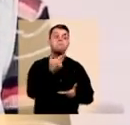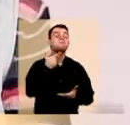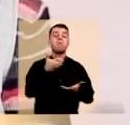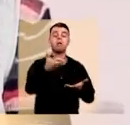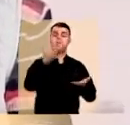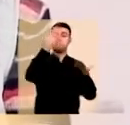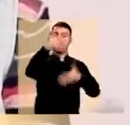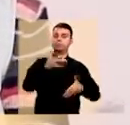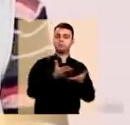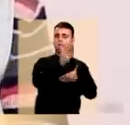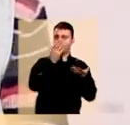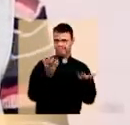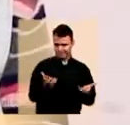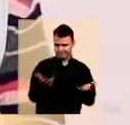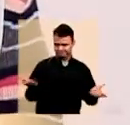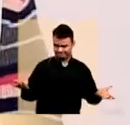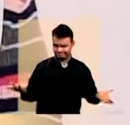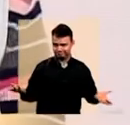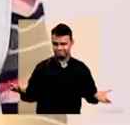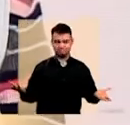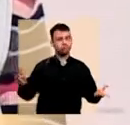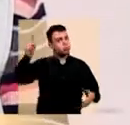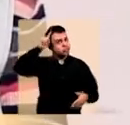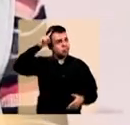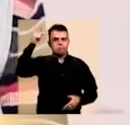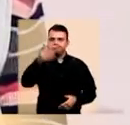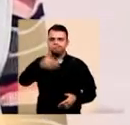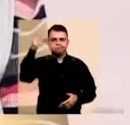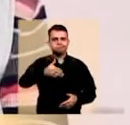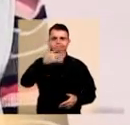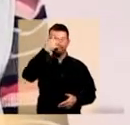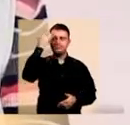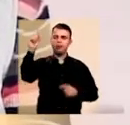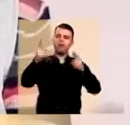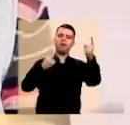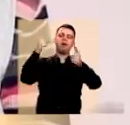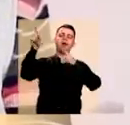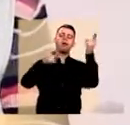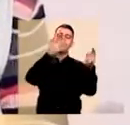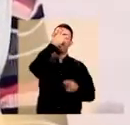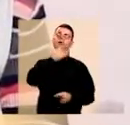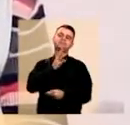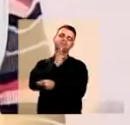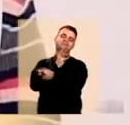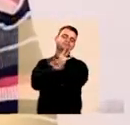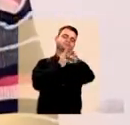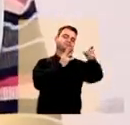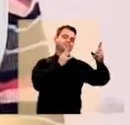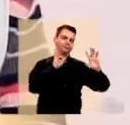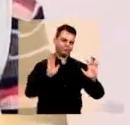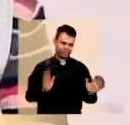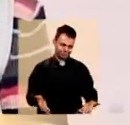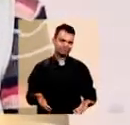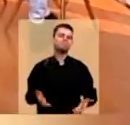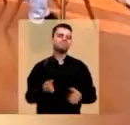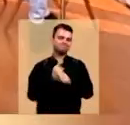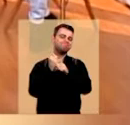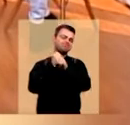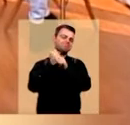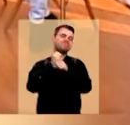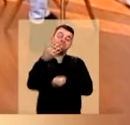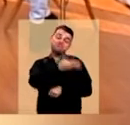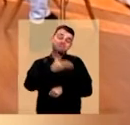querem passar naquele concurso, né? Então, eles estão todo dia lá, são familiares lá, sabe? Todo mundo já conhece. Já